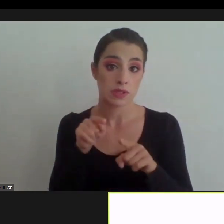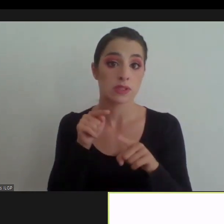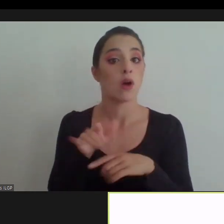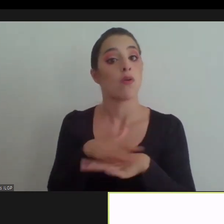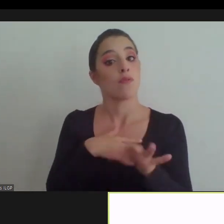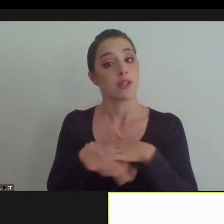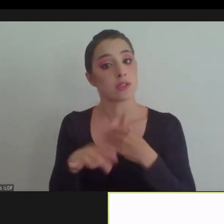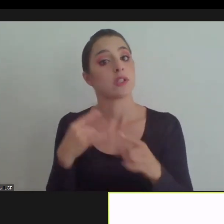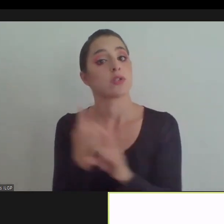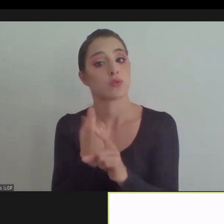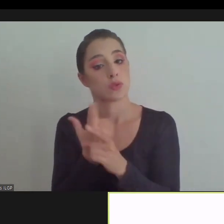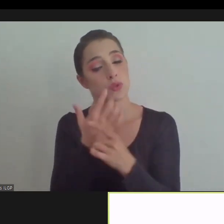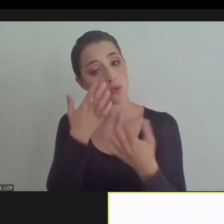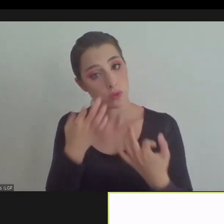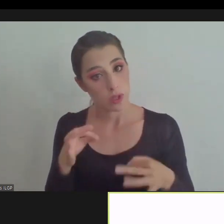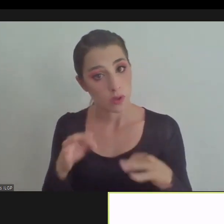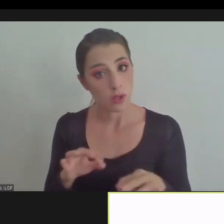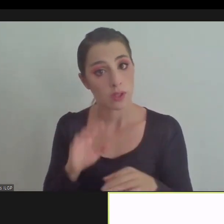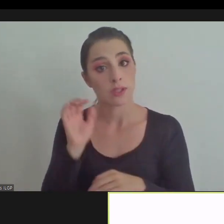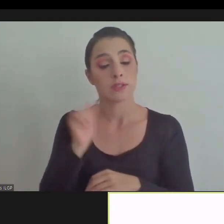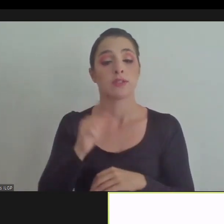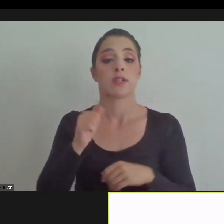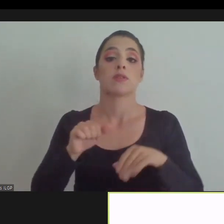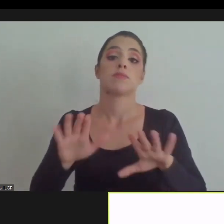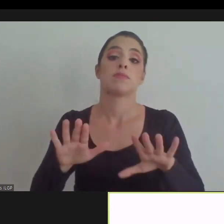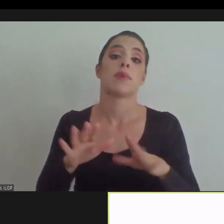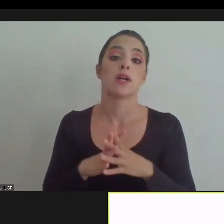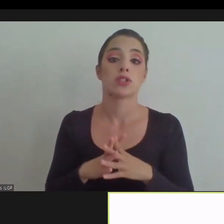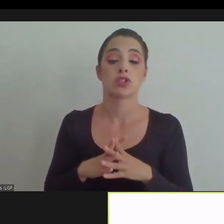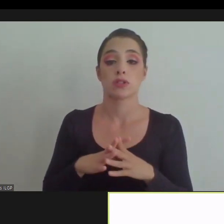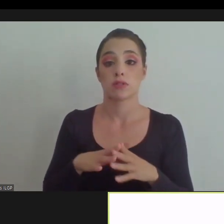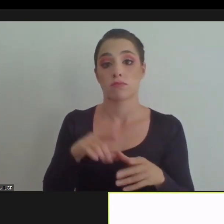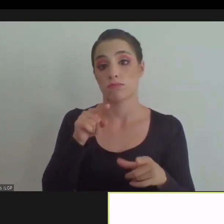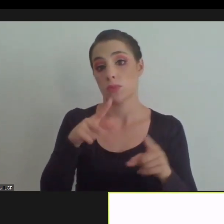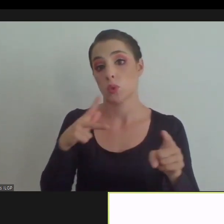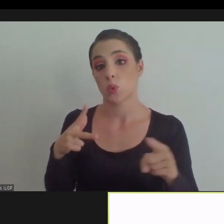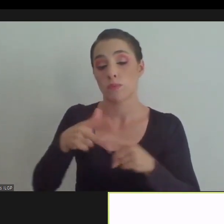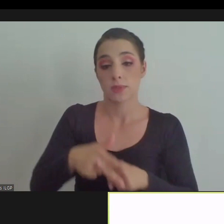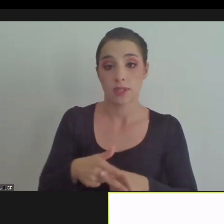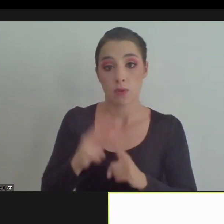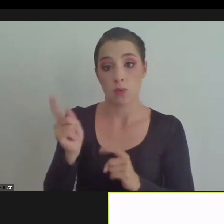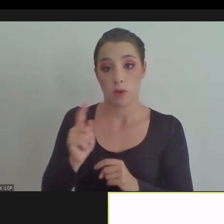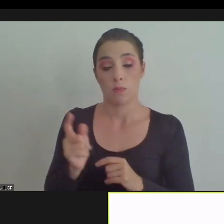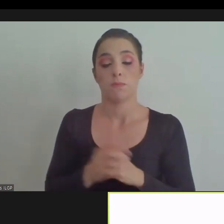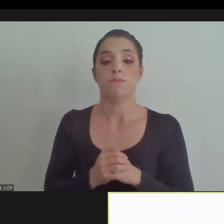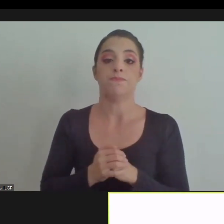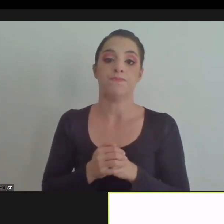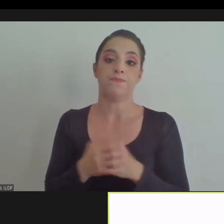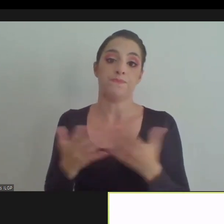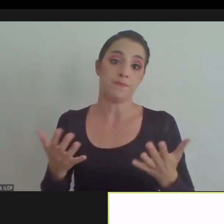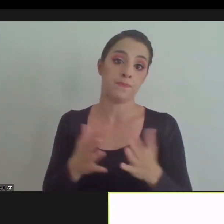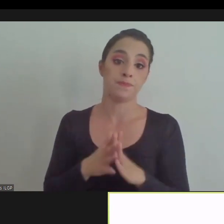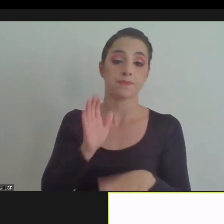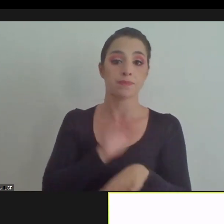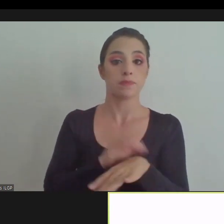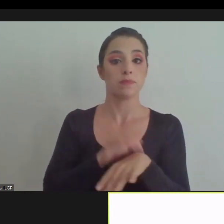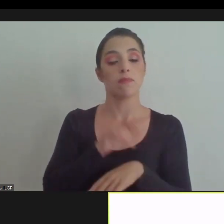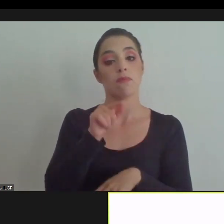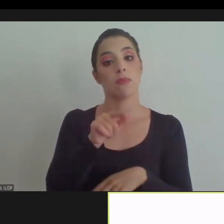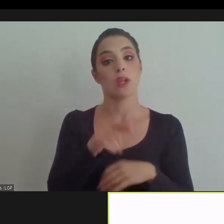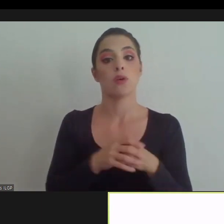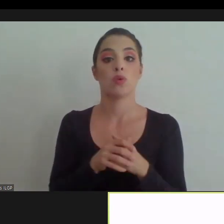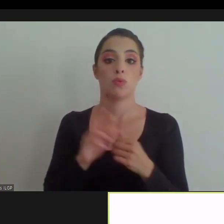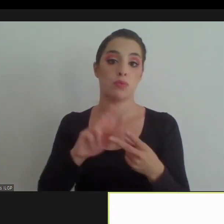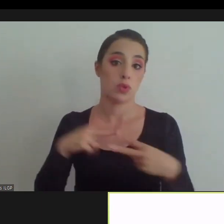com naturalidade, sem que haja interrupção. E em face disto, o município de